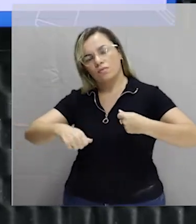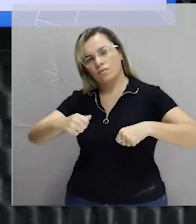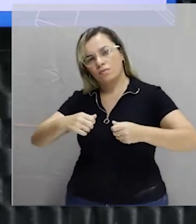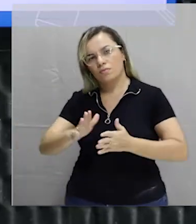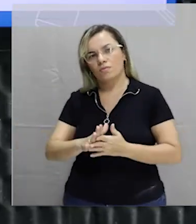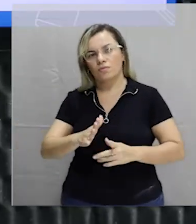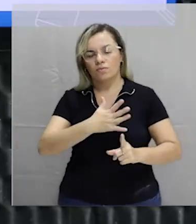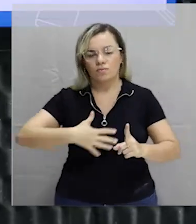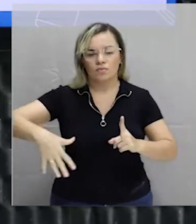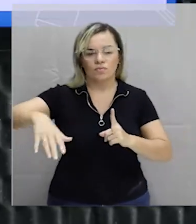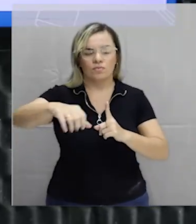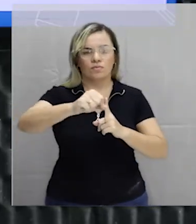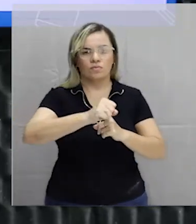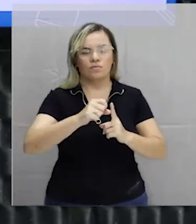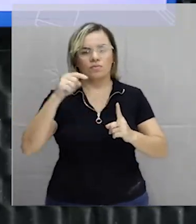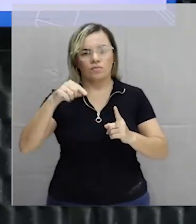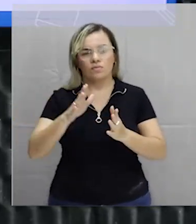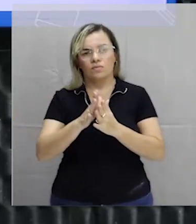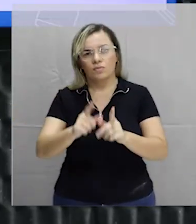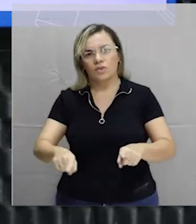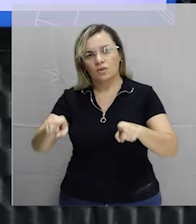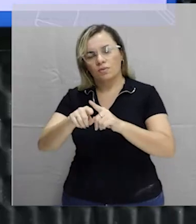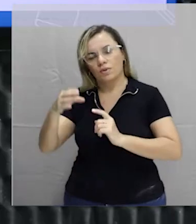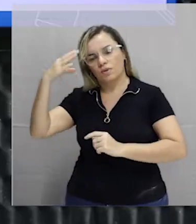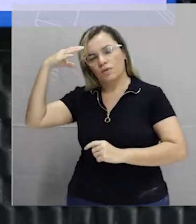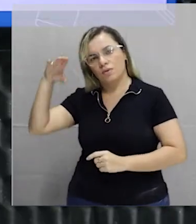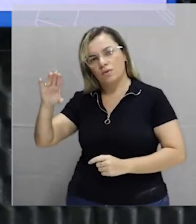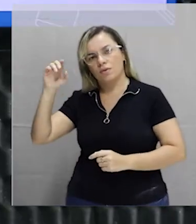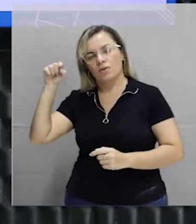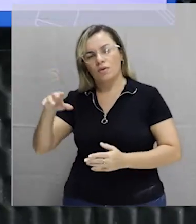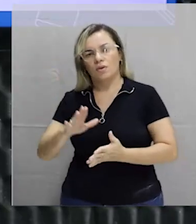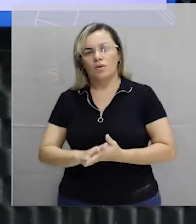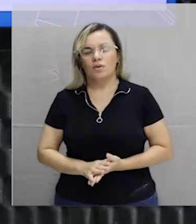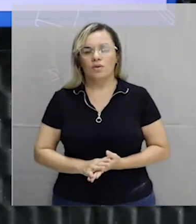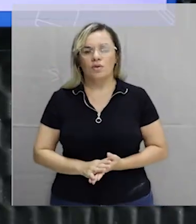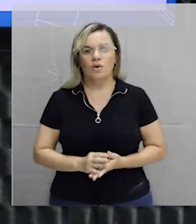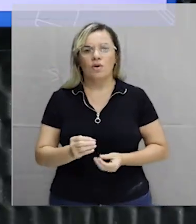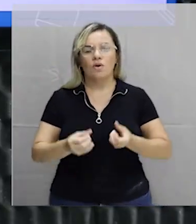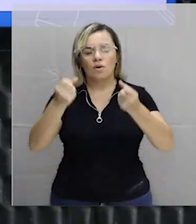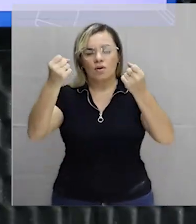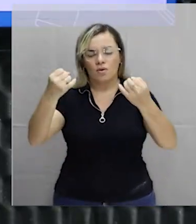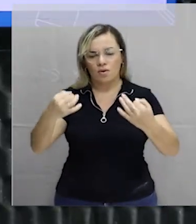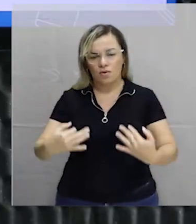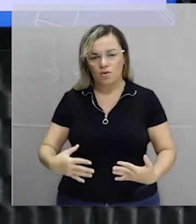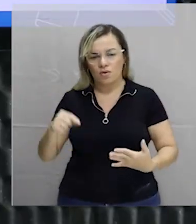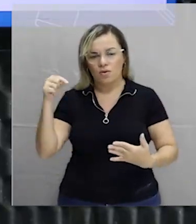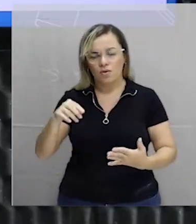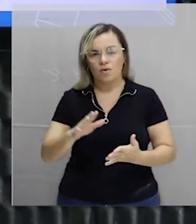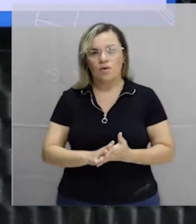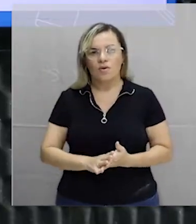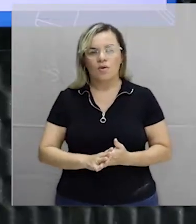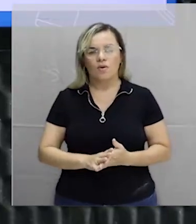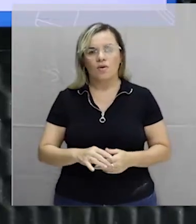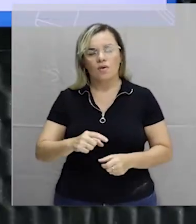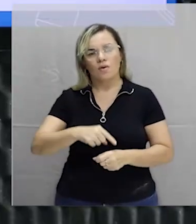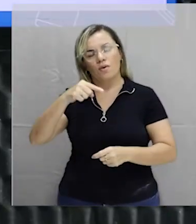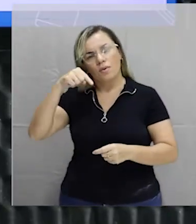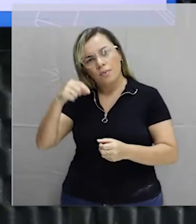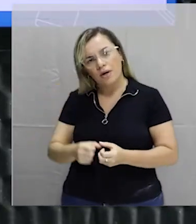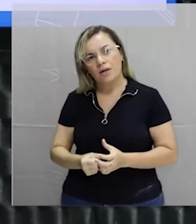econômicos, sociais e até mesmo culturais, eu diria que uma das principais questões, logo no